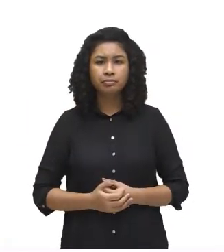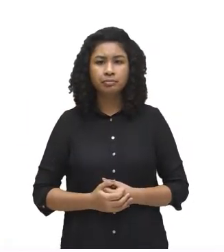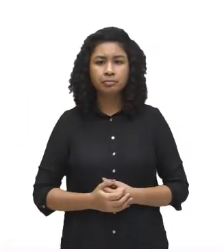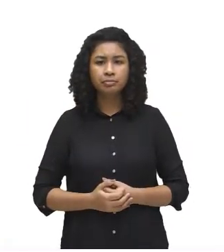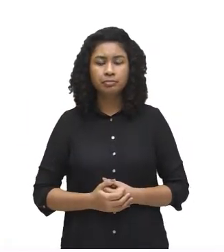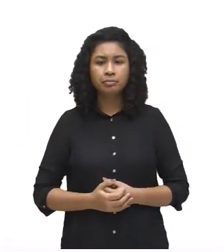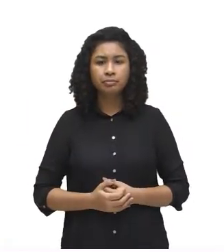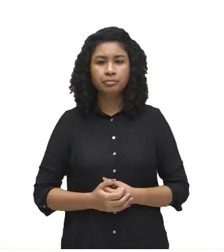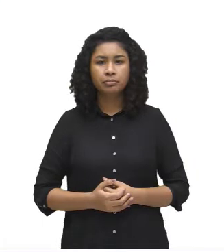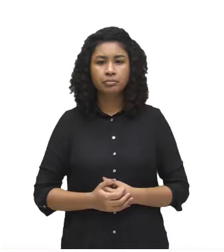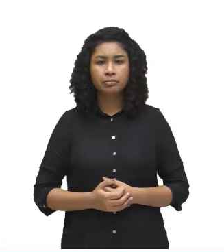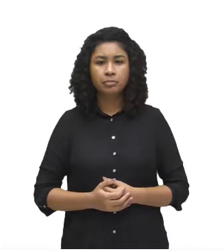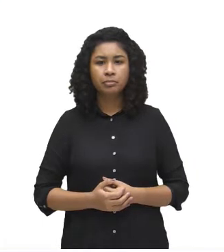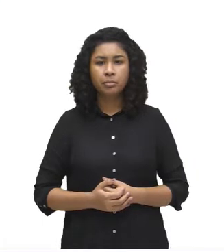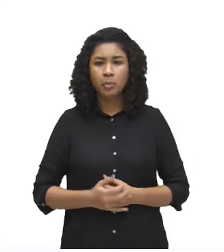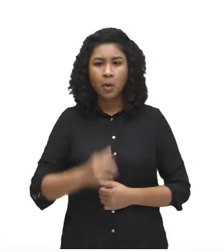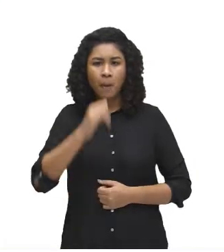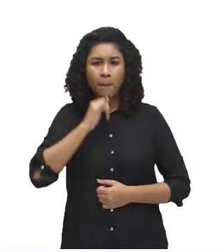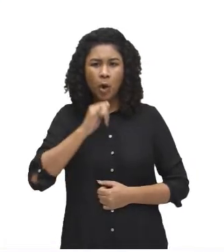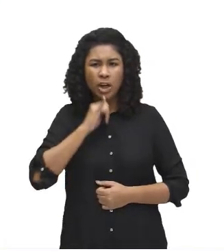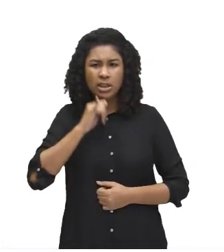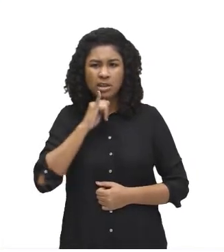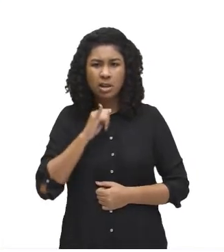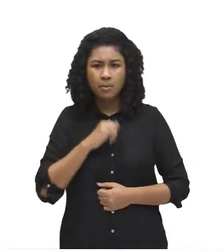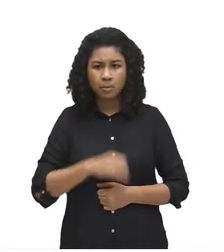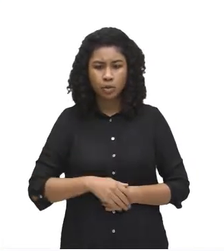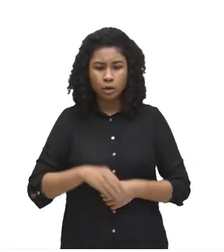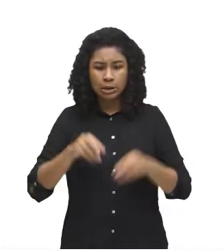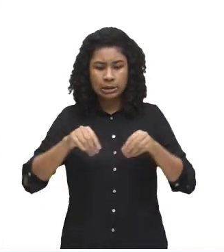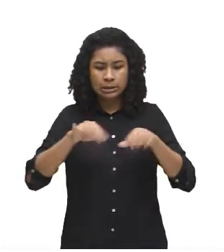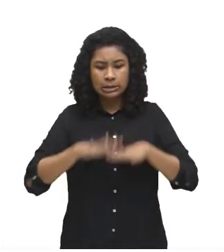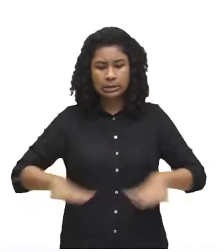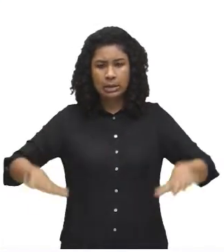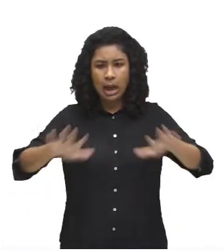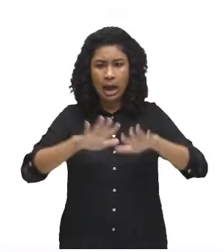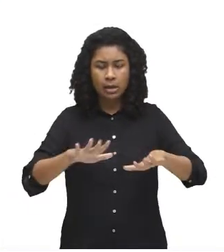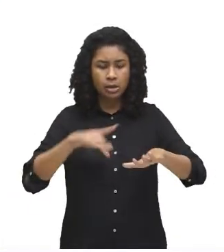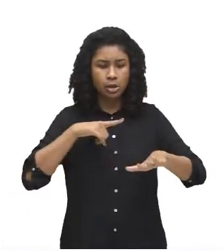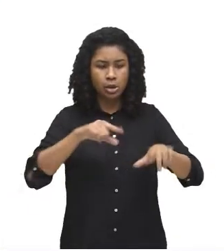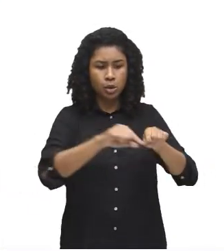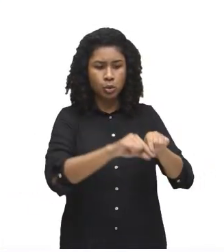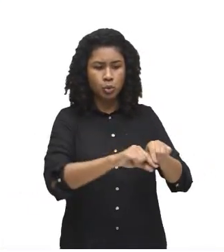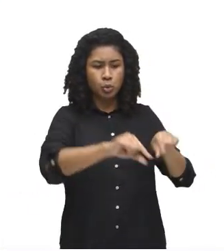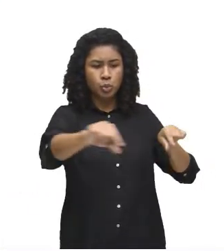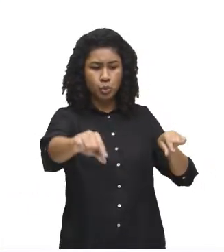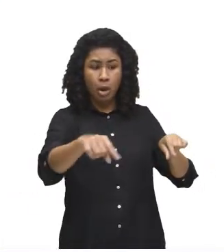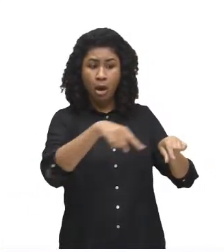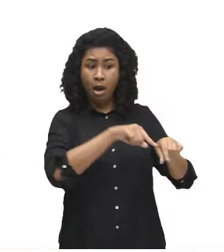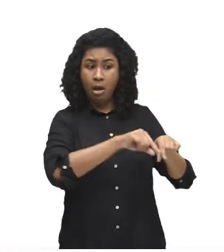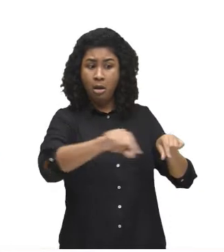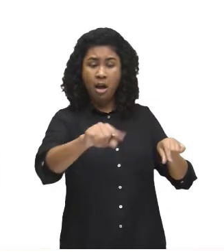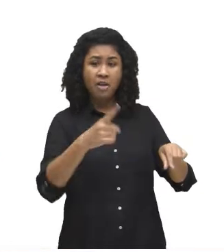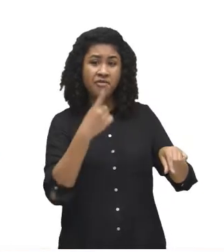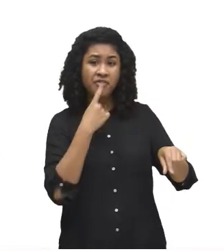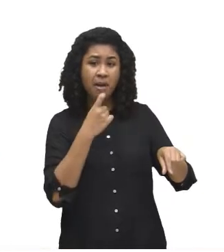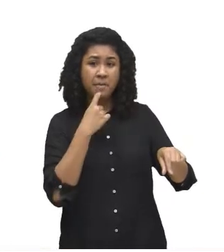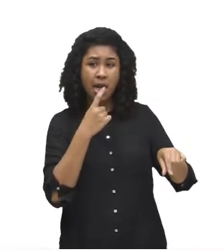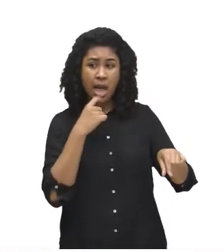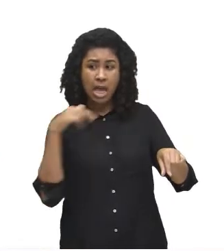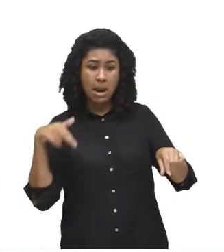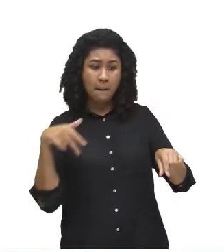Não ultrapasse a área vermelha, por exemplo. Por que nós utilizamos? Observe também que os sinais,